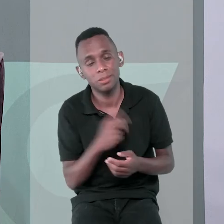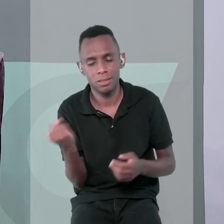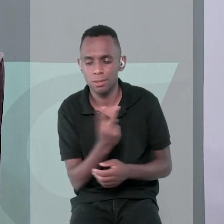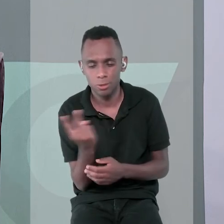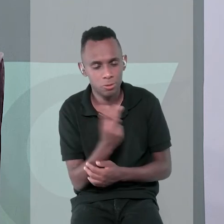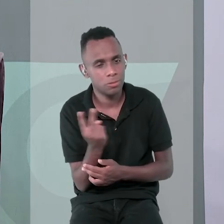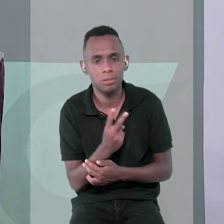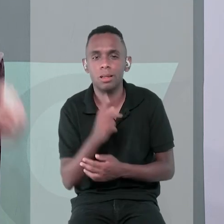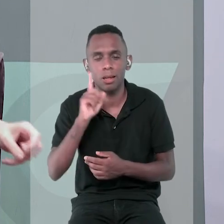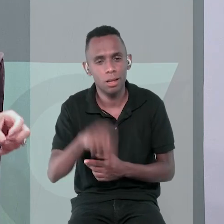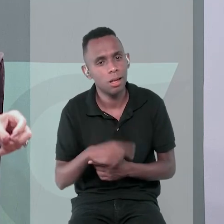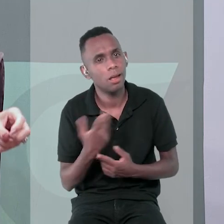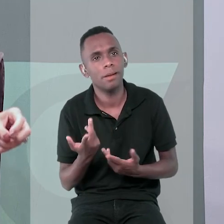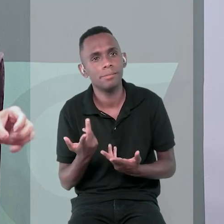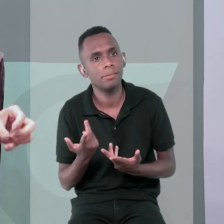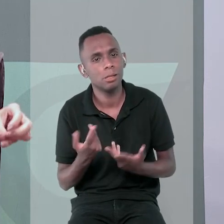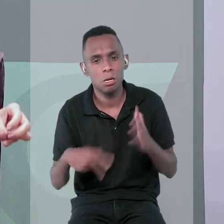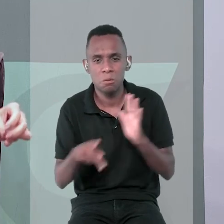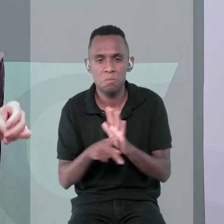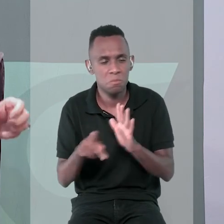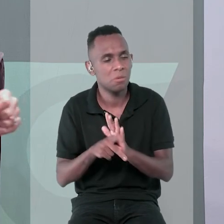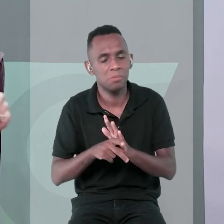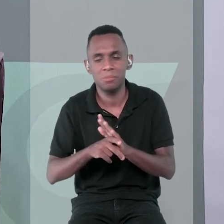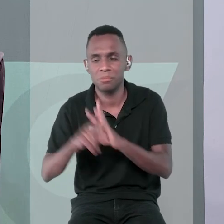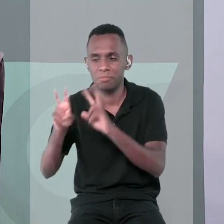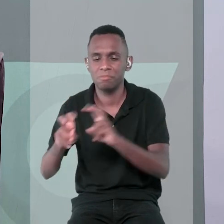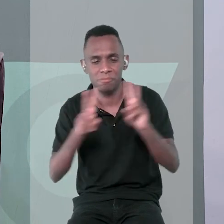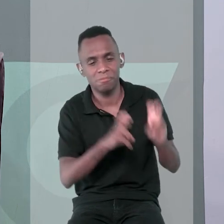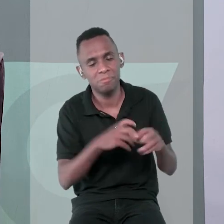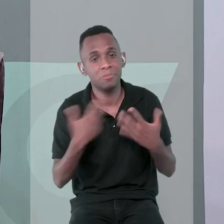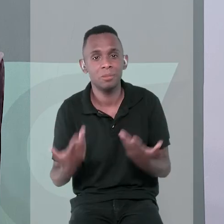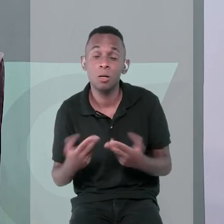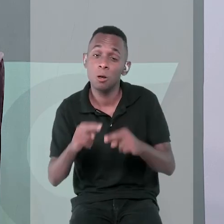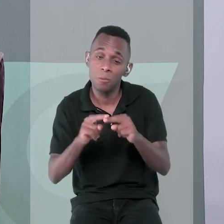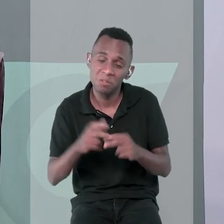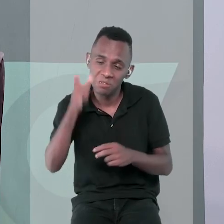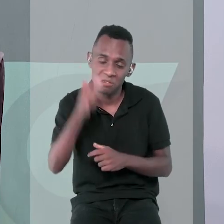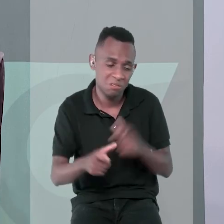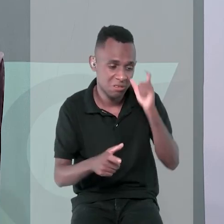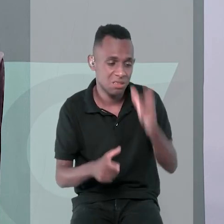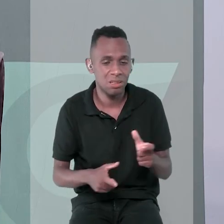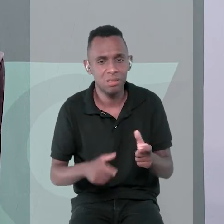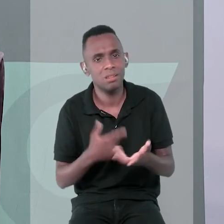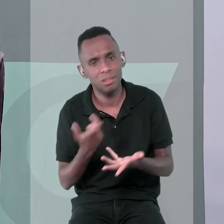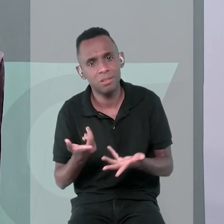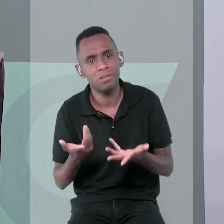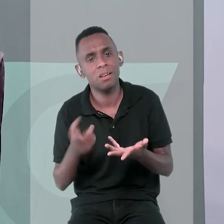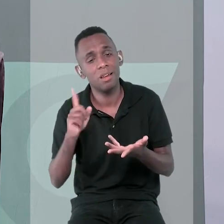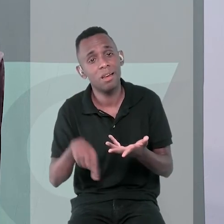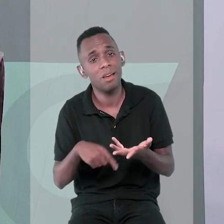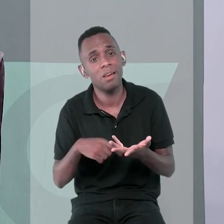as duas são donas de grandes contradições, por isso tão interessantes. Então, ao invés de limpar essas